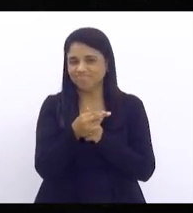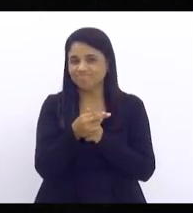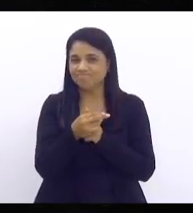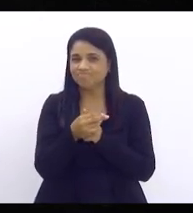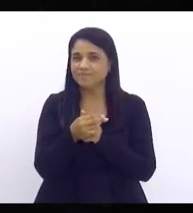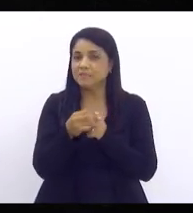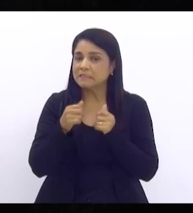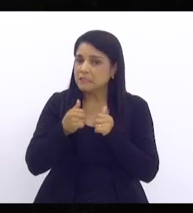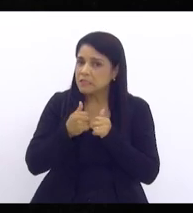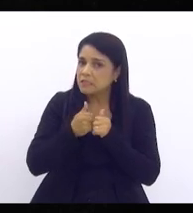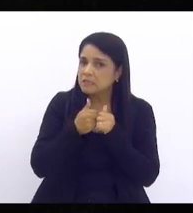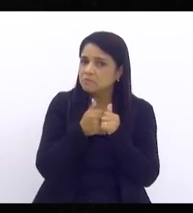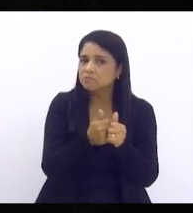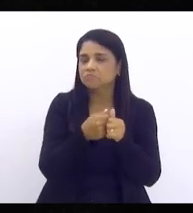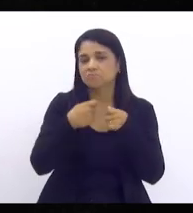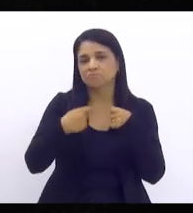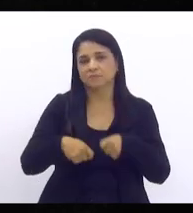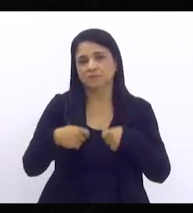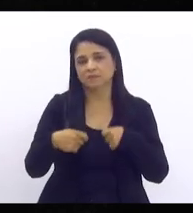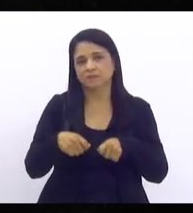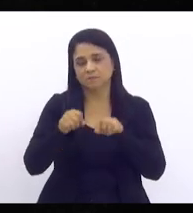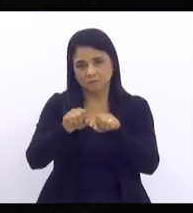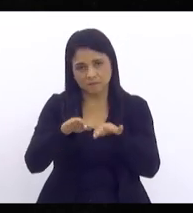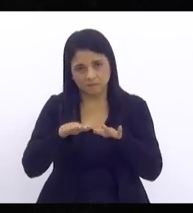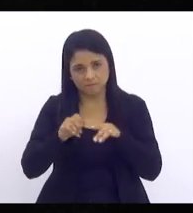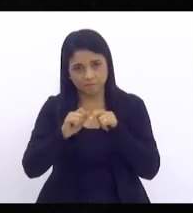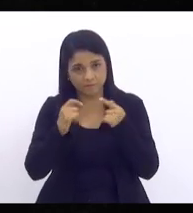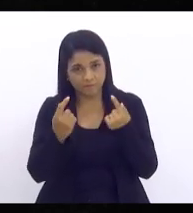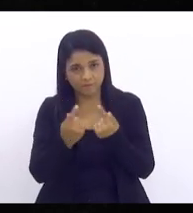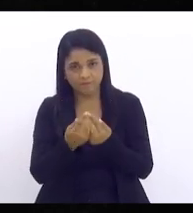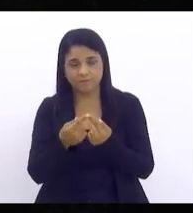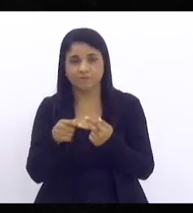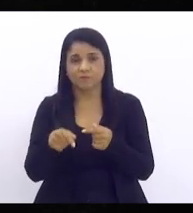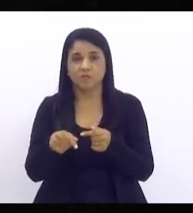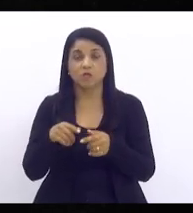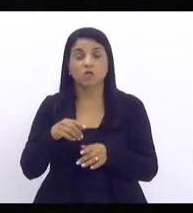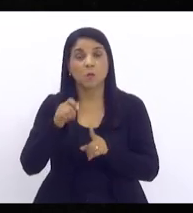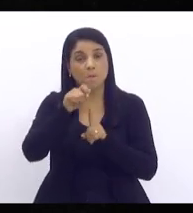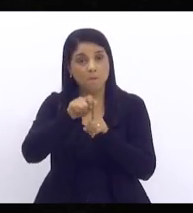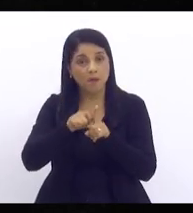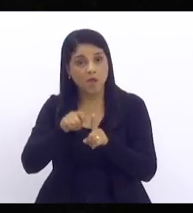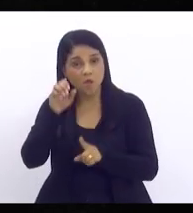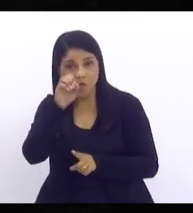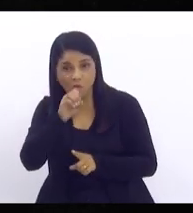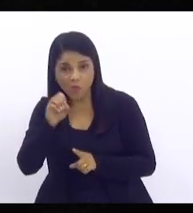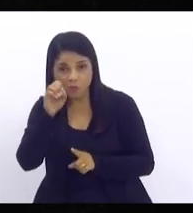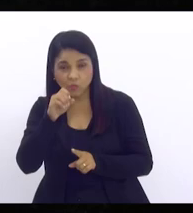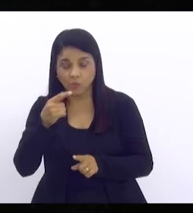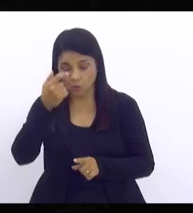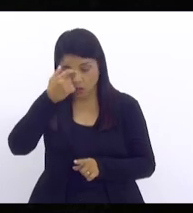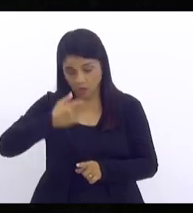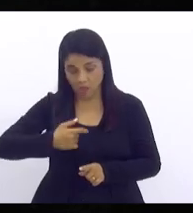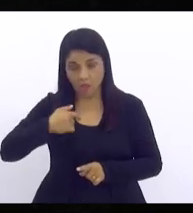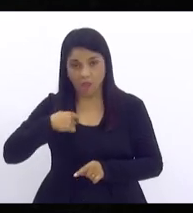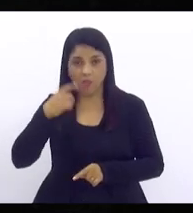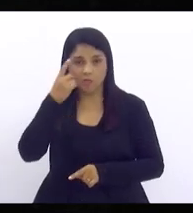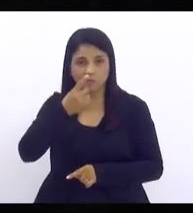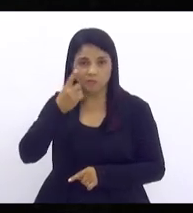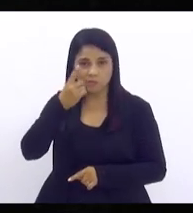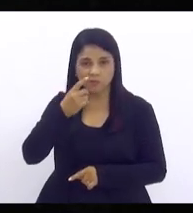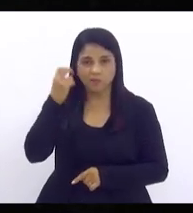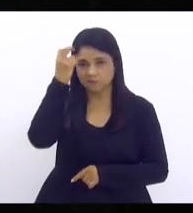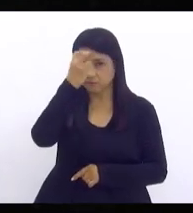ser acompanhada por essa Casa Legislativa. Por isso que agora, no mês de outubro, eu, deputado